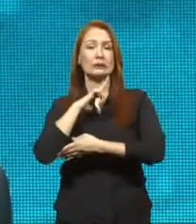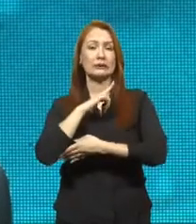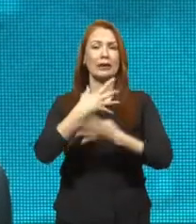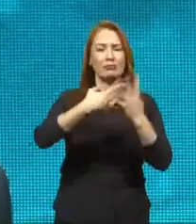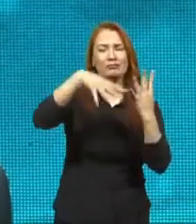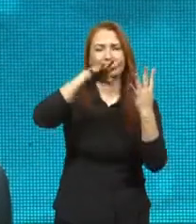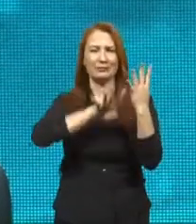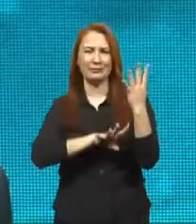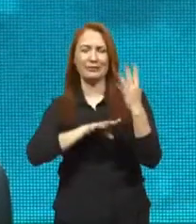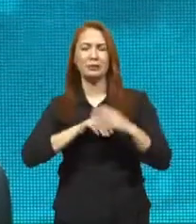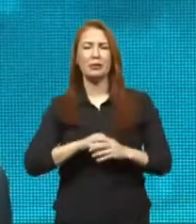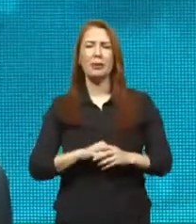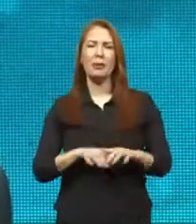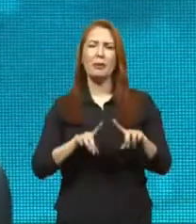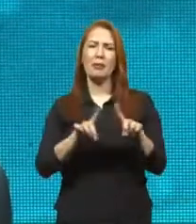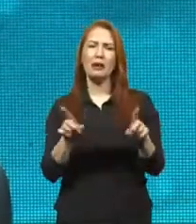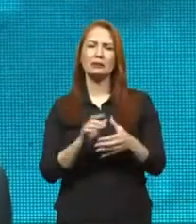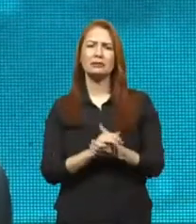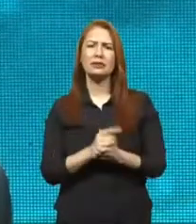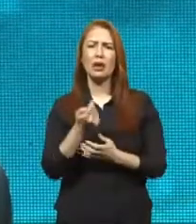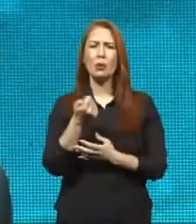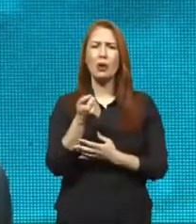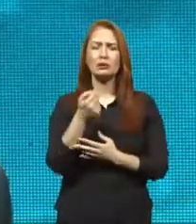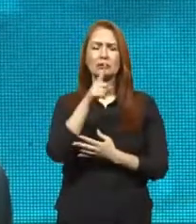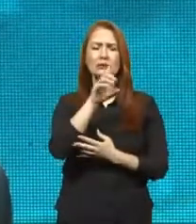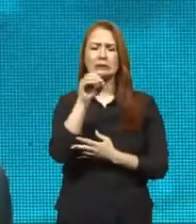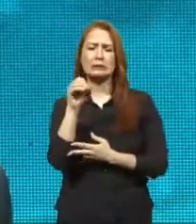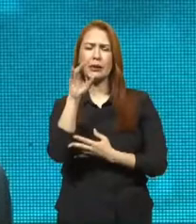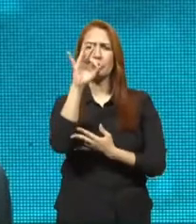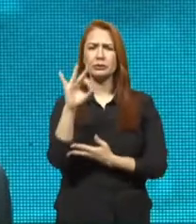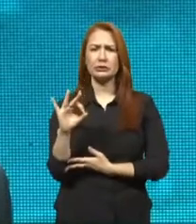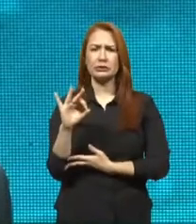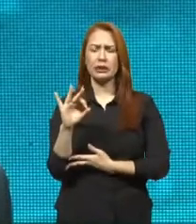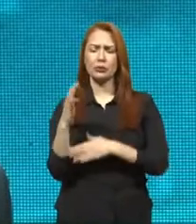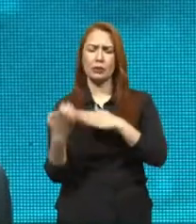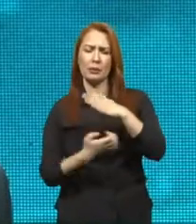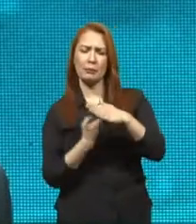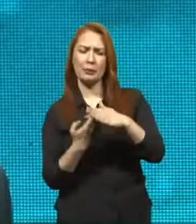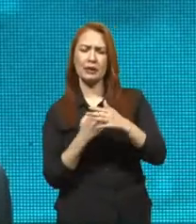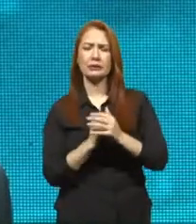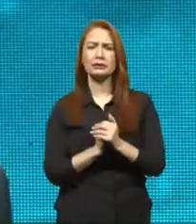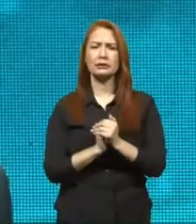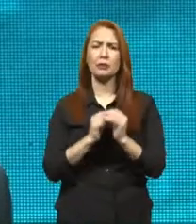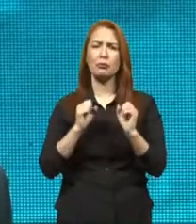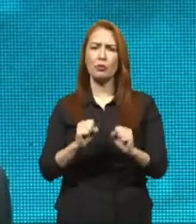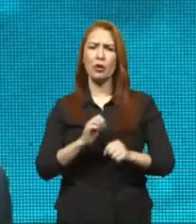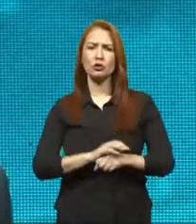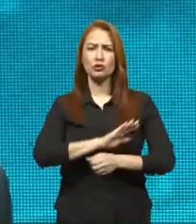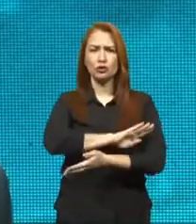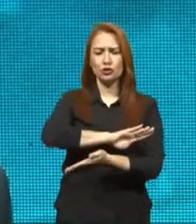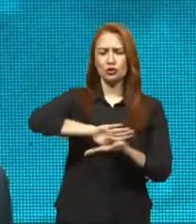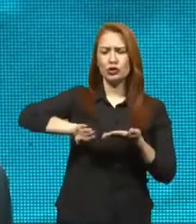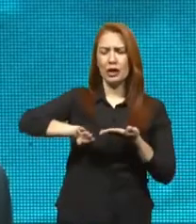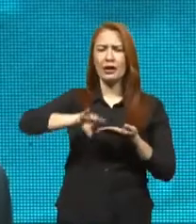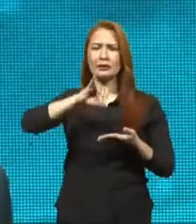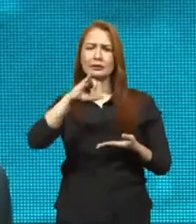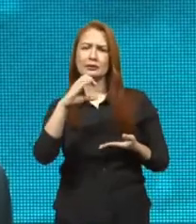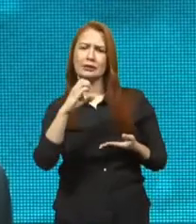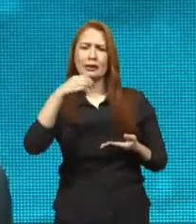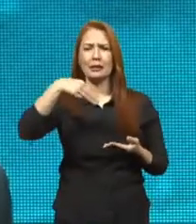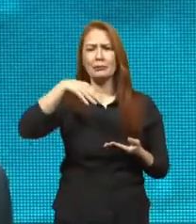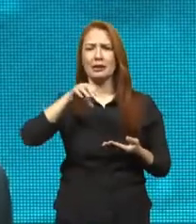tenho quase certeza que é quase 100% que uma empresa poderá se isentar, então, do seu ICMS